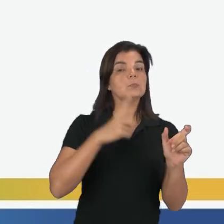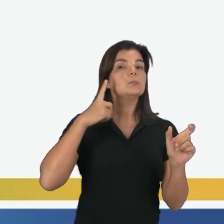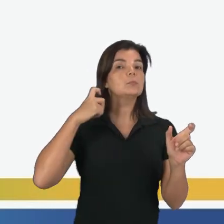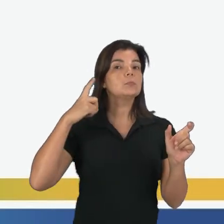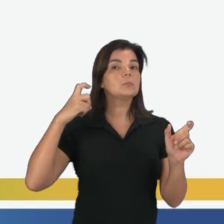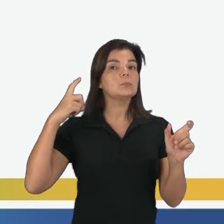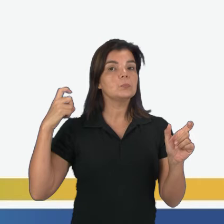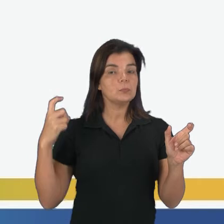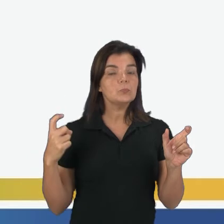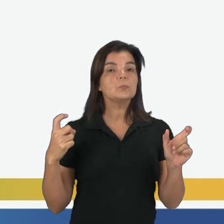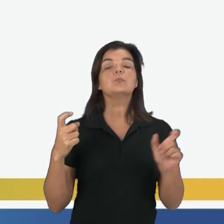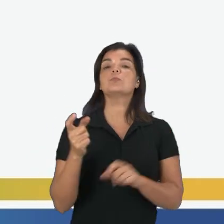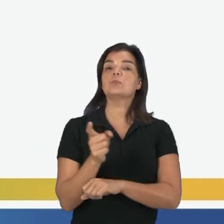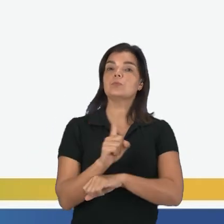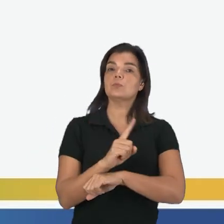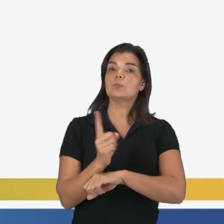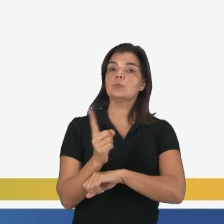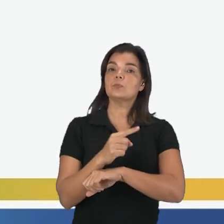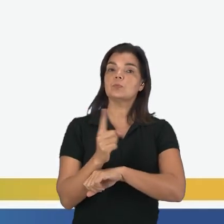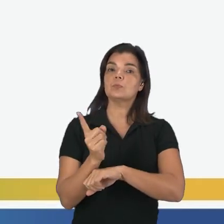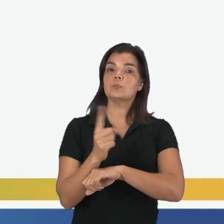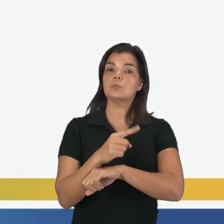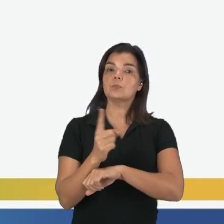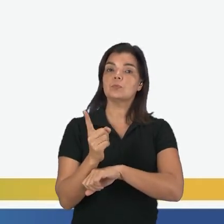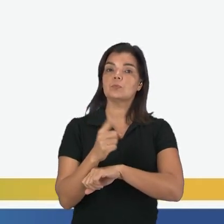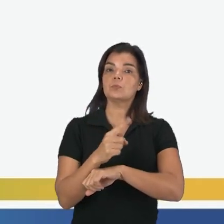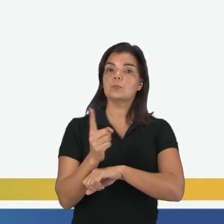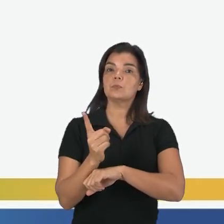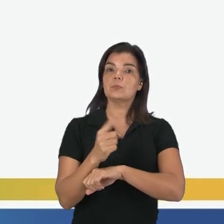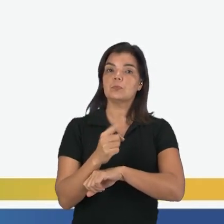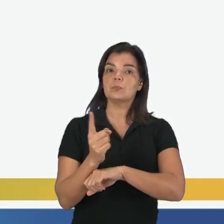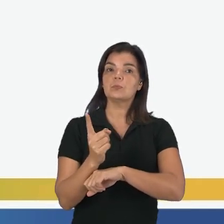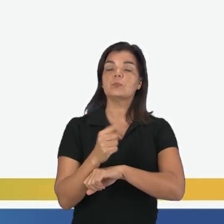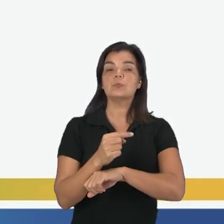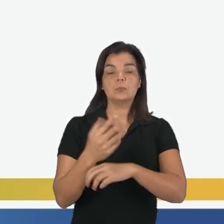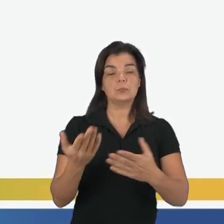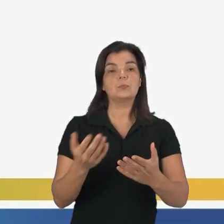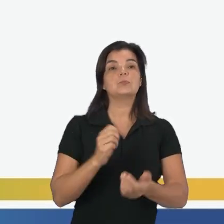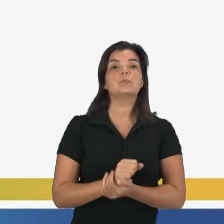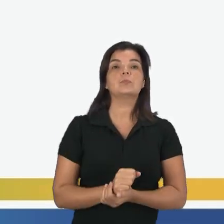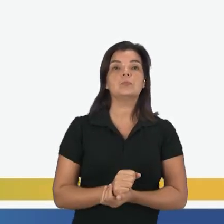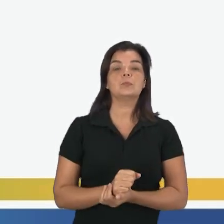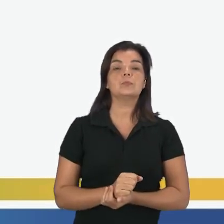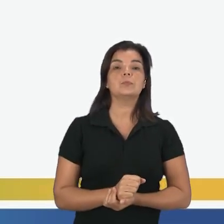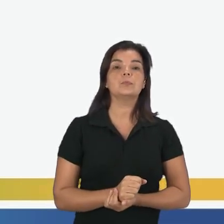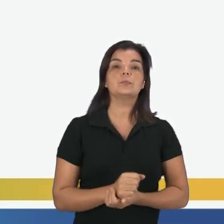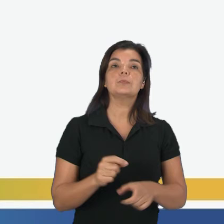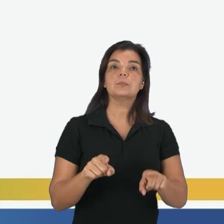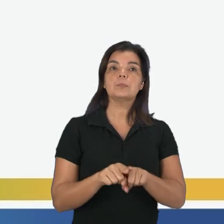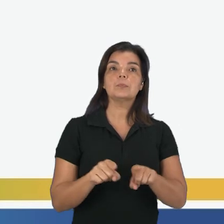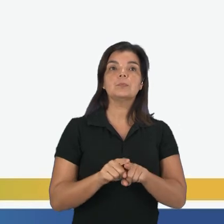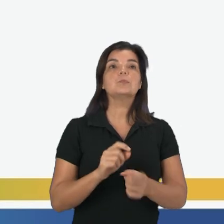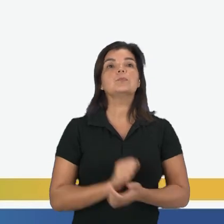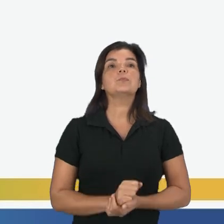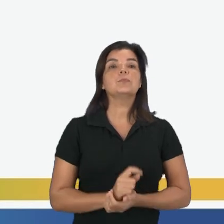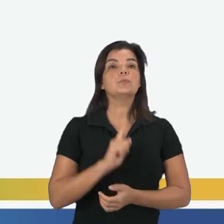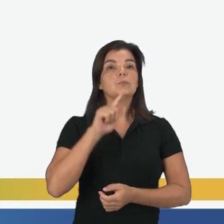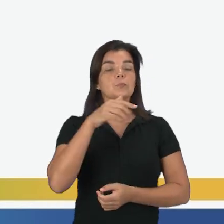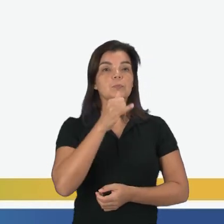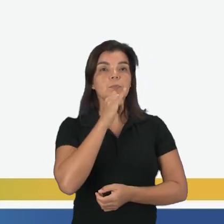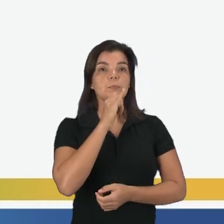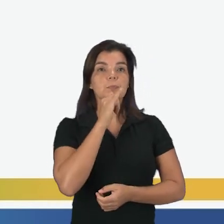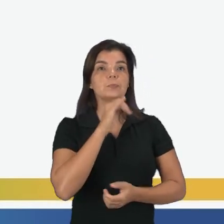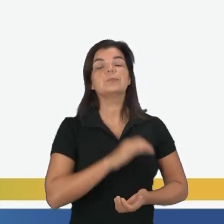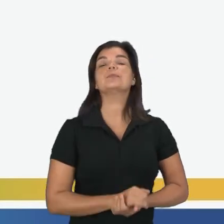que representa um ruído, um som, né, o barulho do relógio. Chamamos de onomatopeia. Olhem